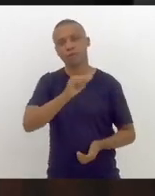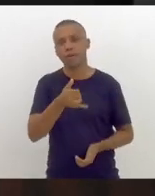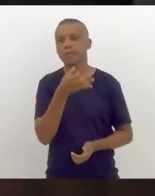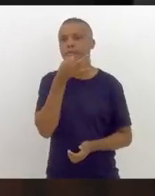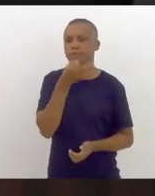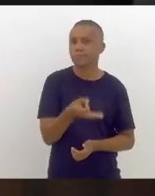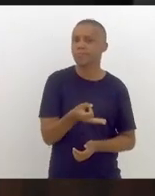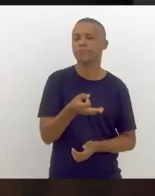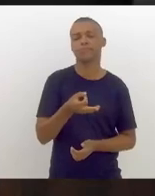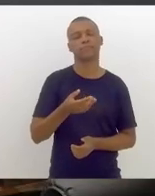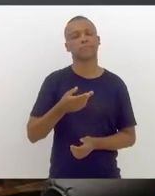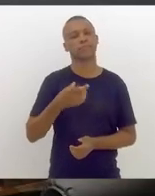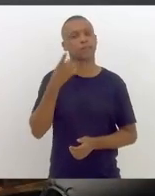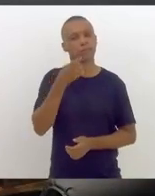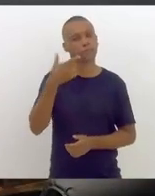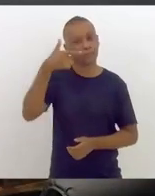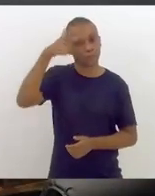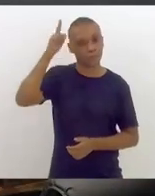Paulo